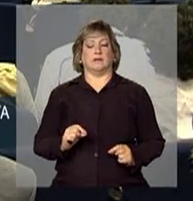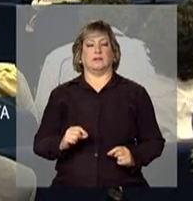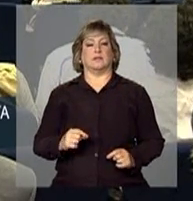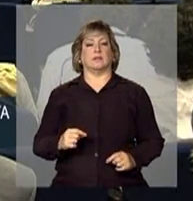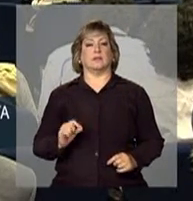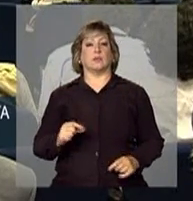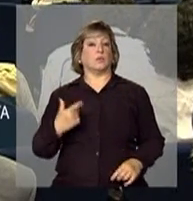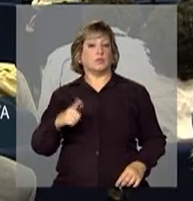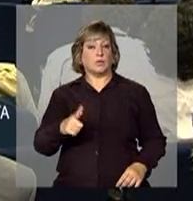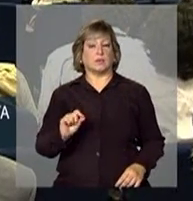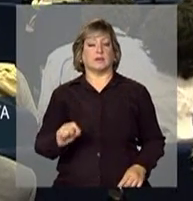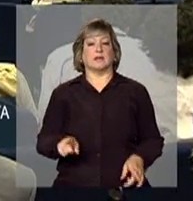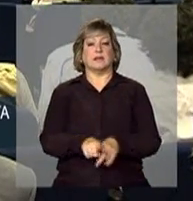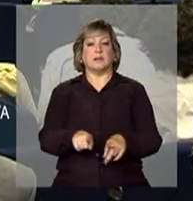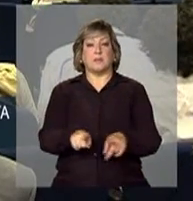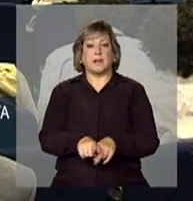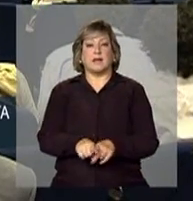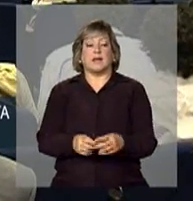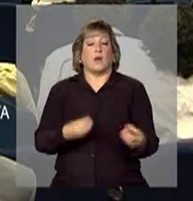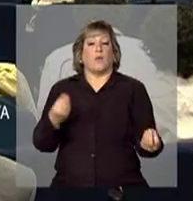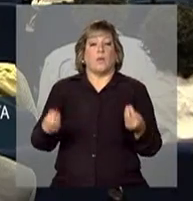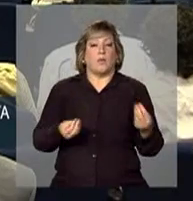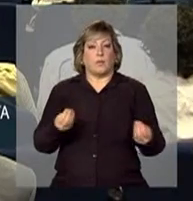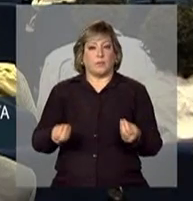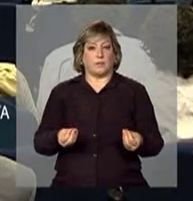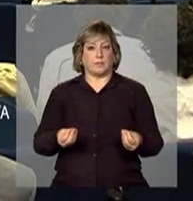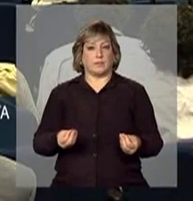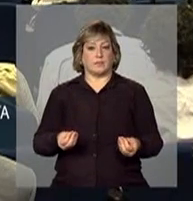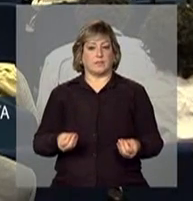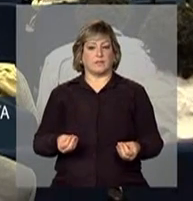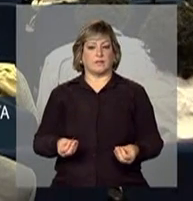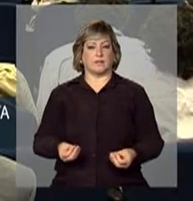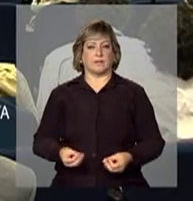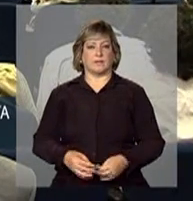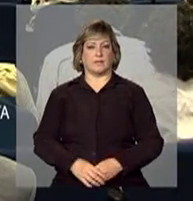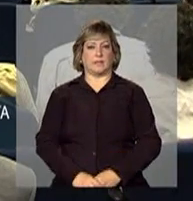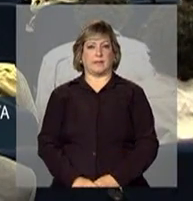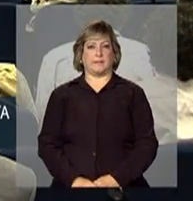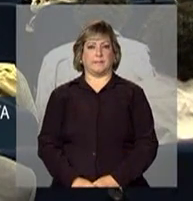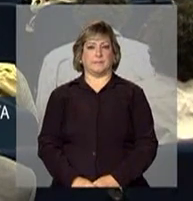inexistentes e as ferramentas ofertadas... Pedro, peraí, vem aqui.